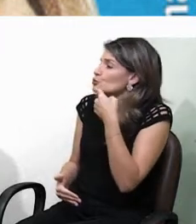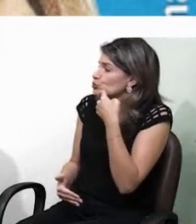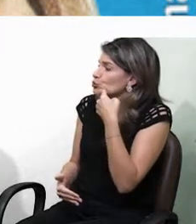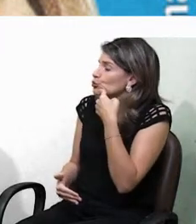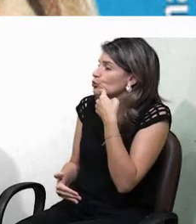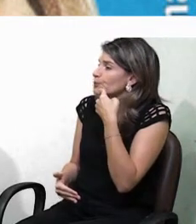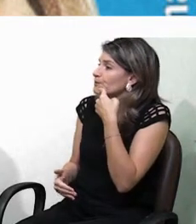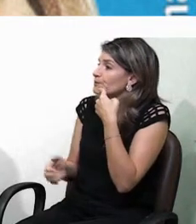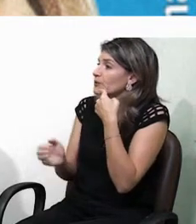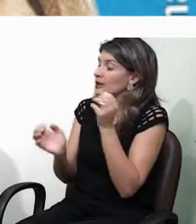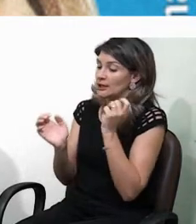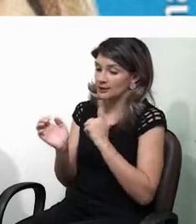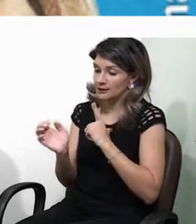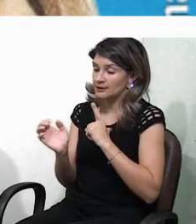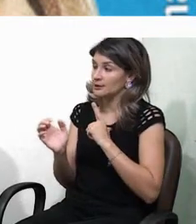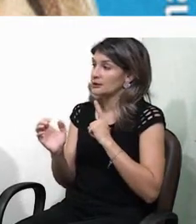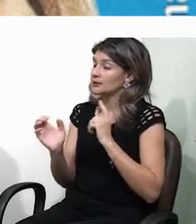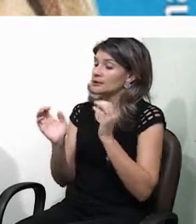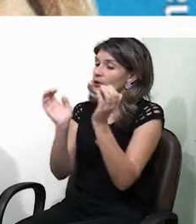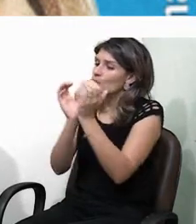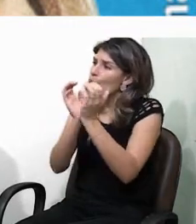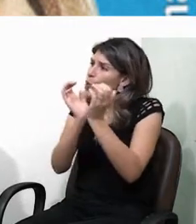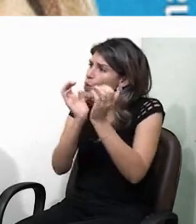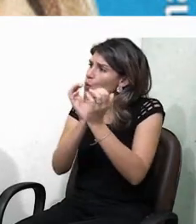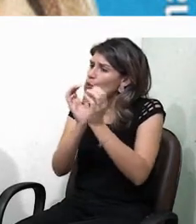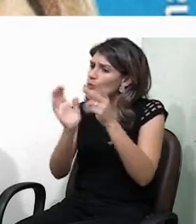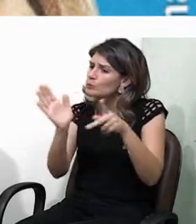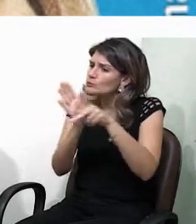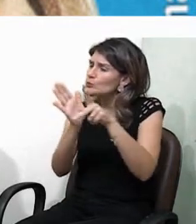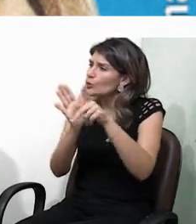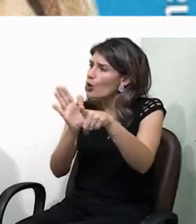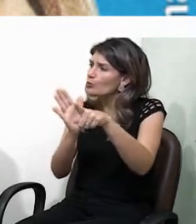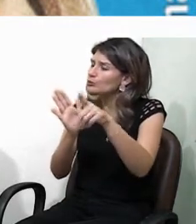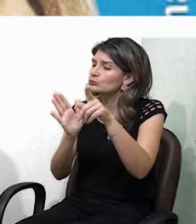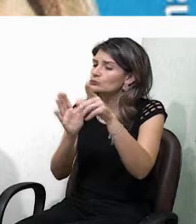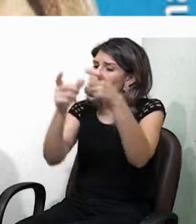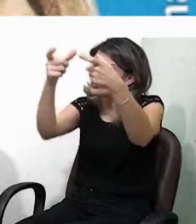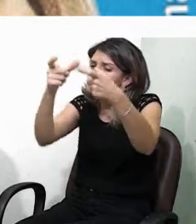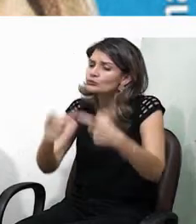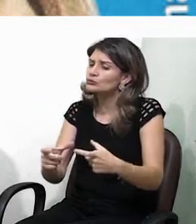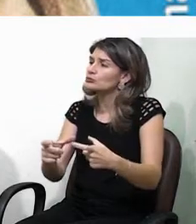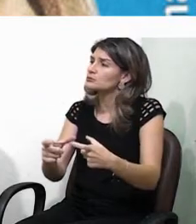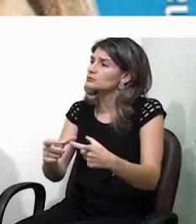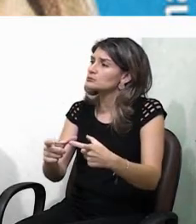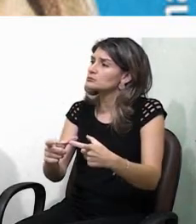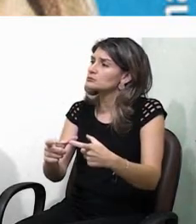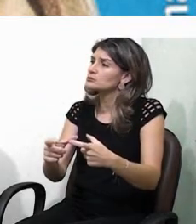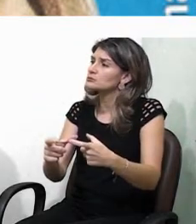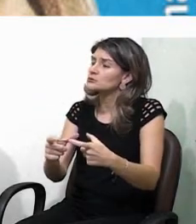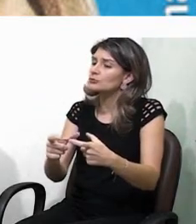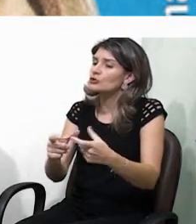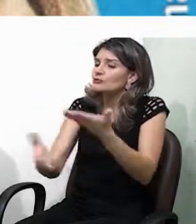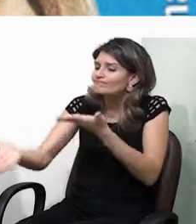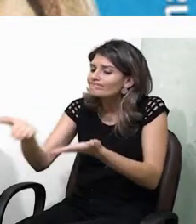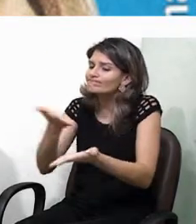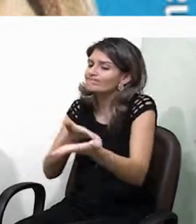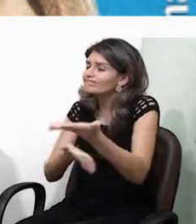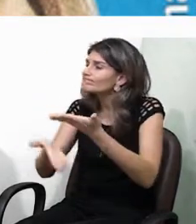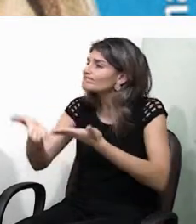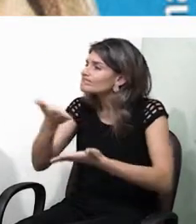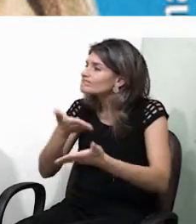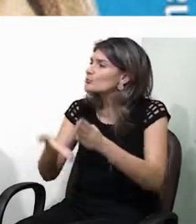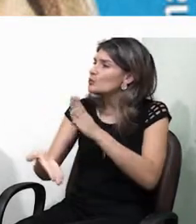de uma comunidade surda, porque a comunidade é o local onde eles interagem, né?